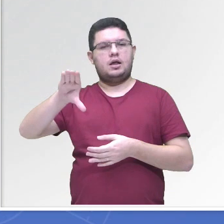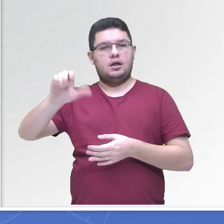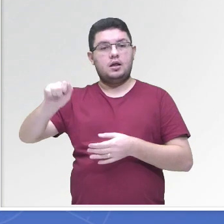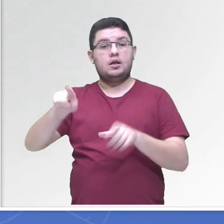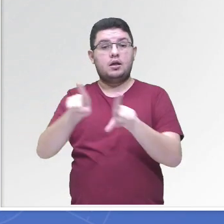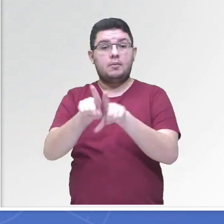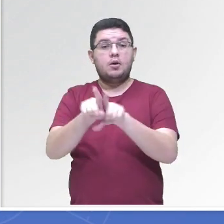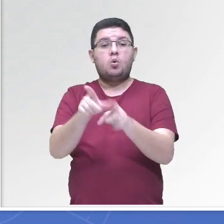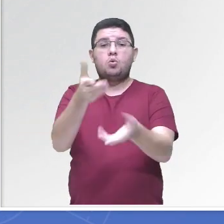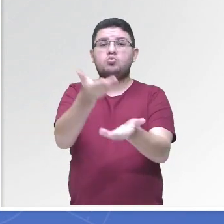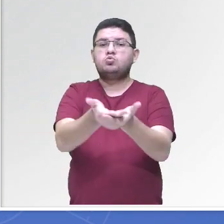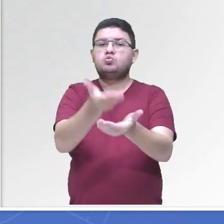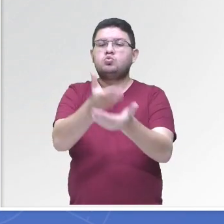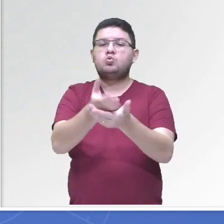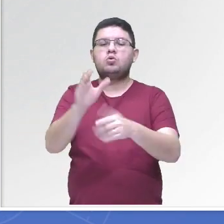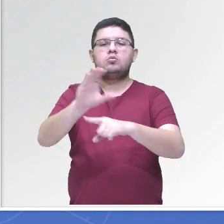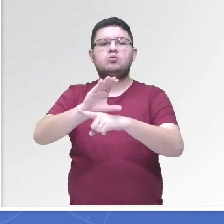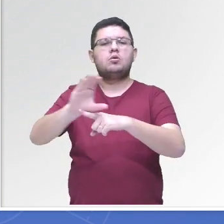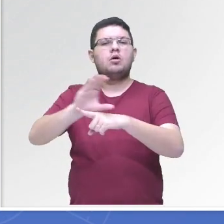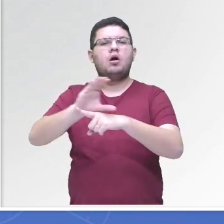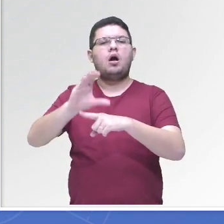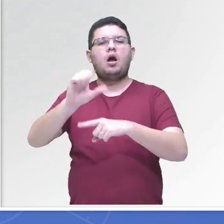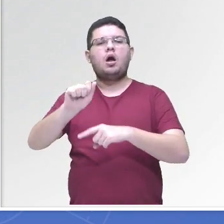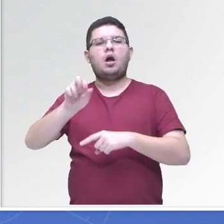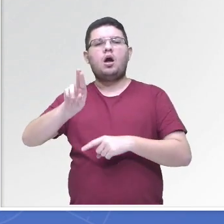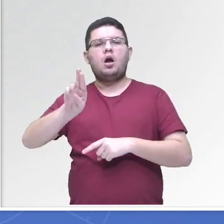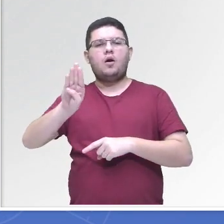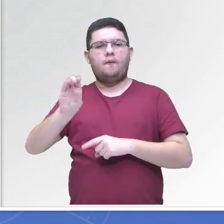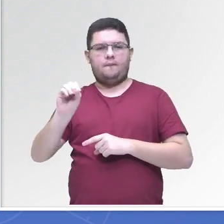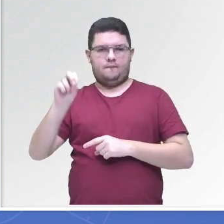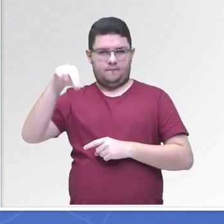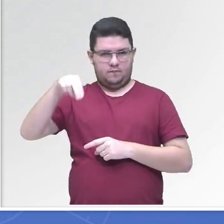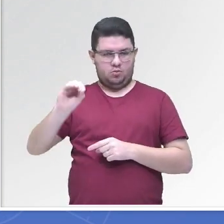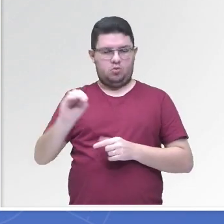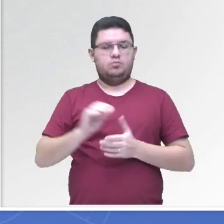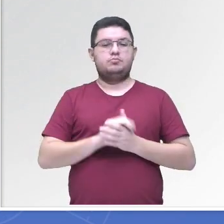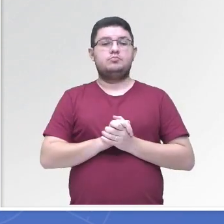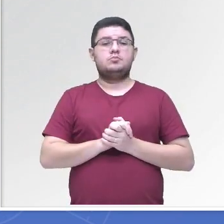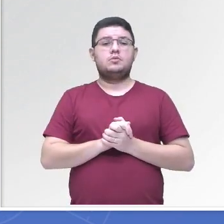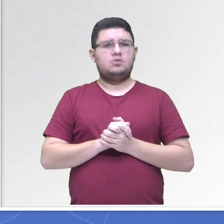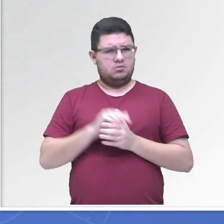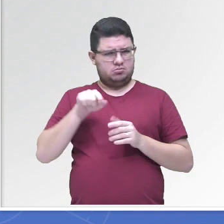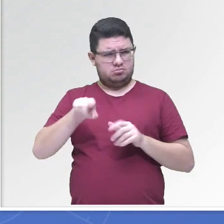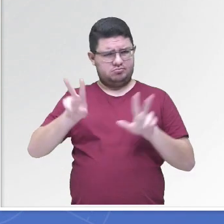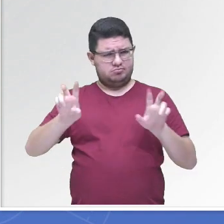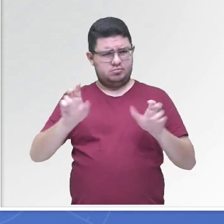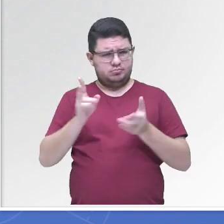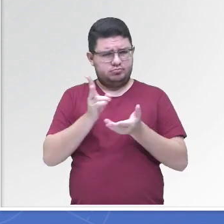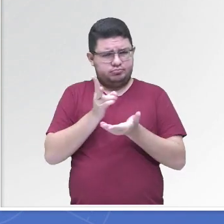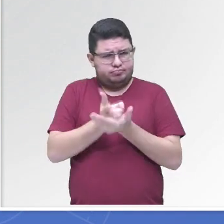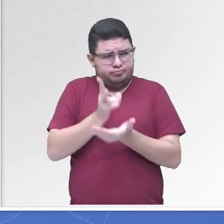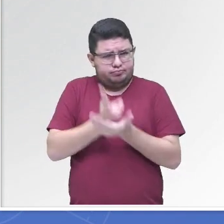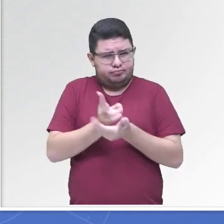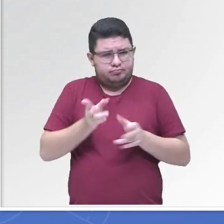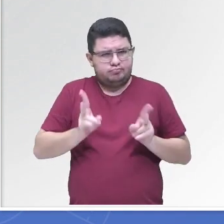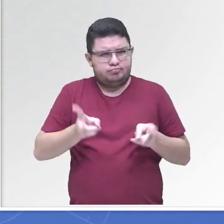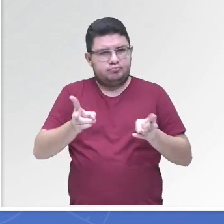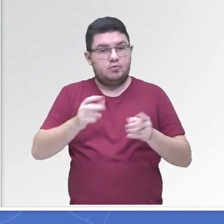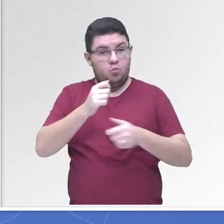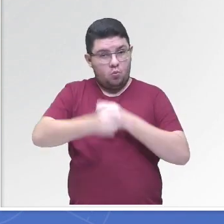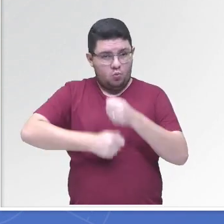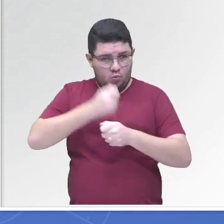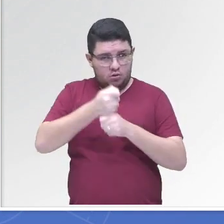do carbono, né? Que é o assunto do ano inteiro, tá? Da terceira